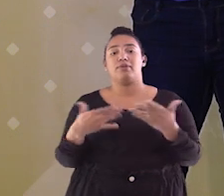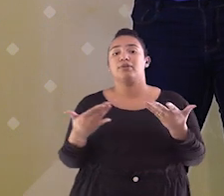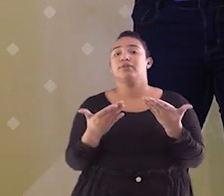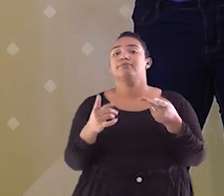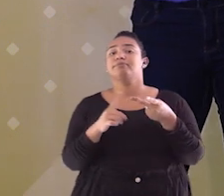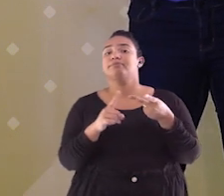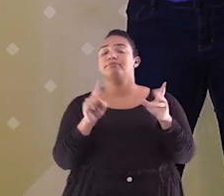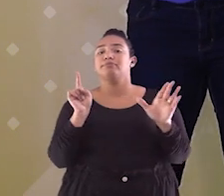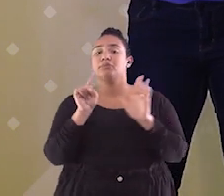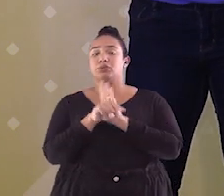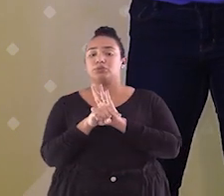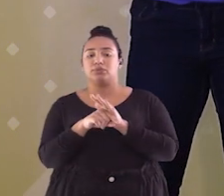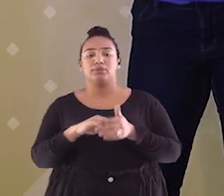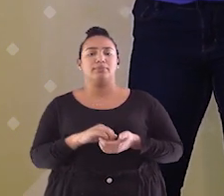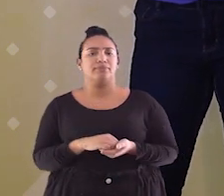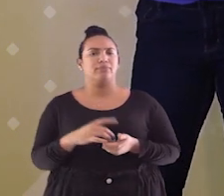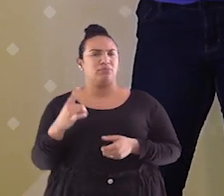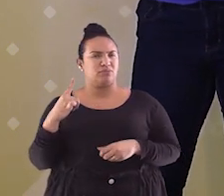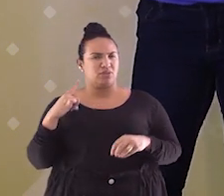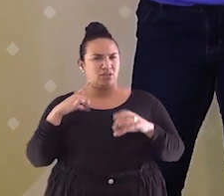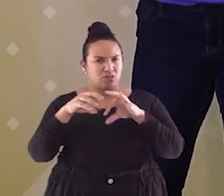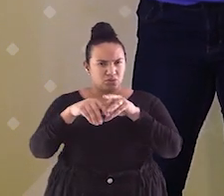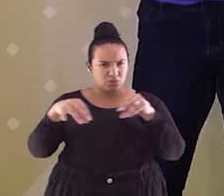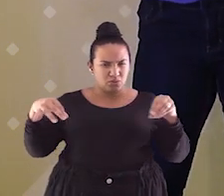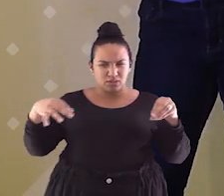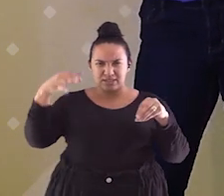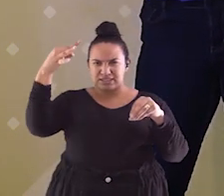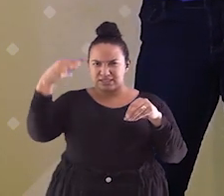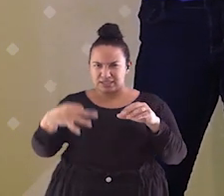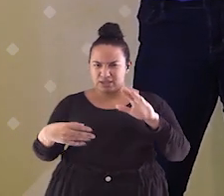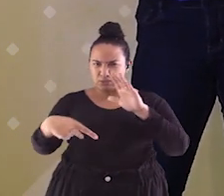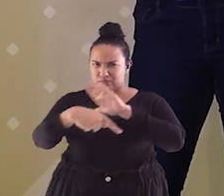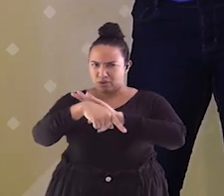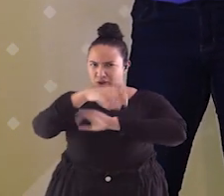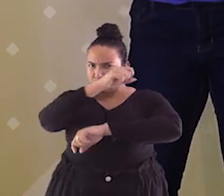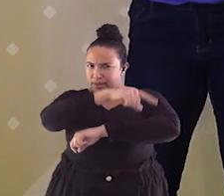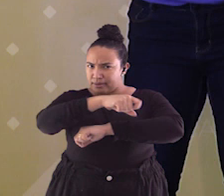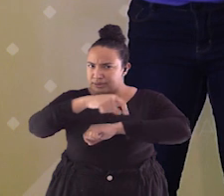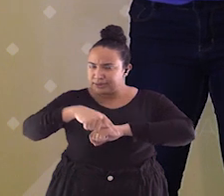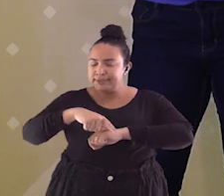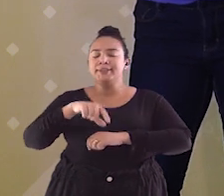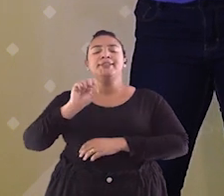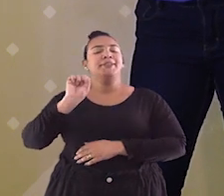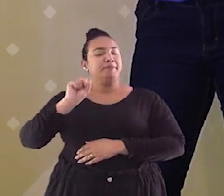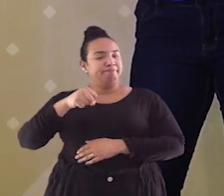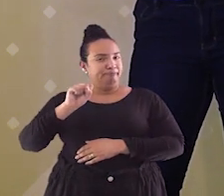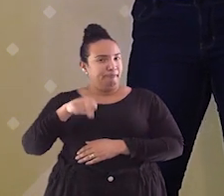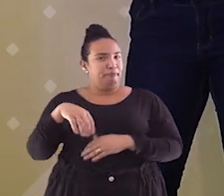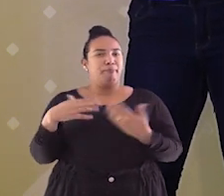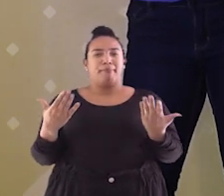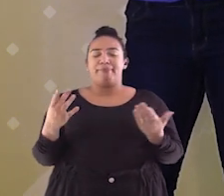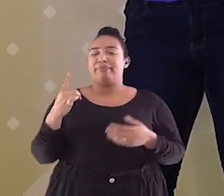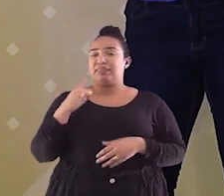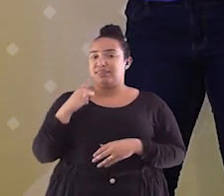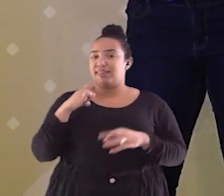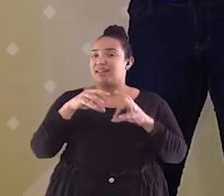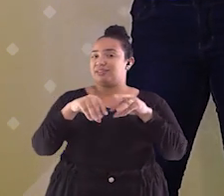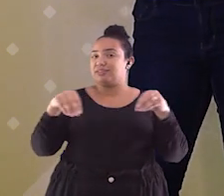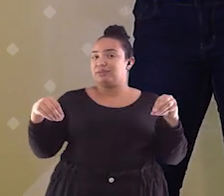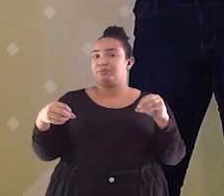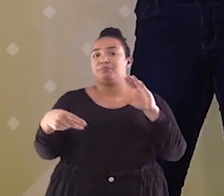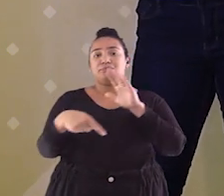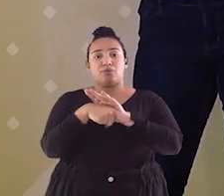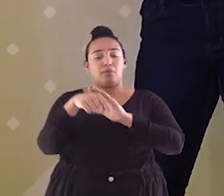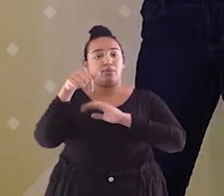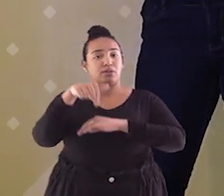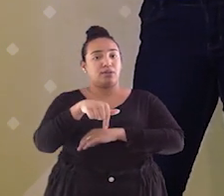fiz foi a seguinte: será que existe um solo ideal para plantar? Sim, vimos que existe um solo ideal para